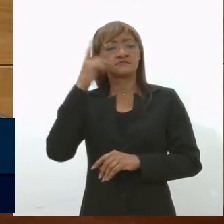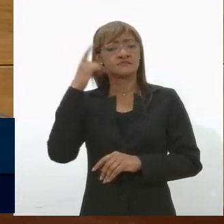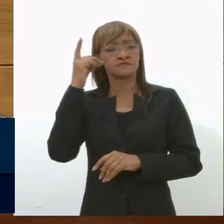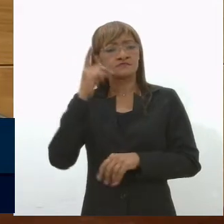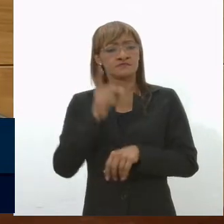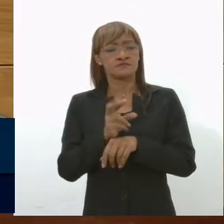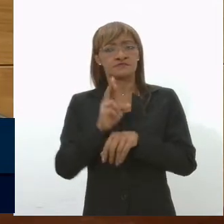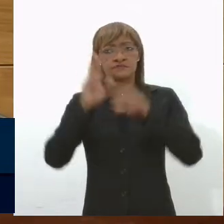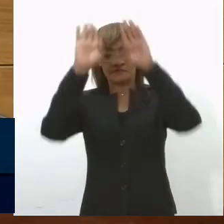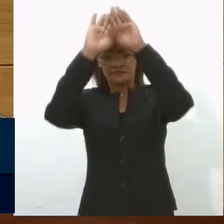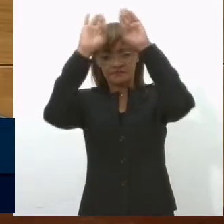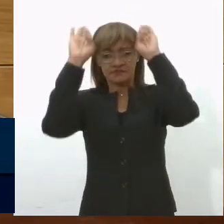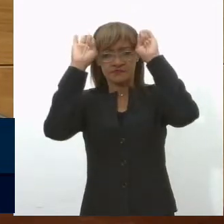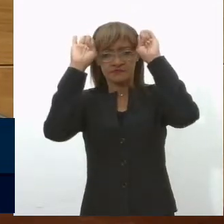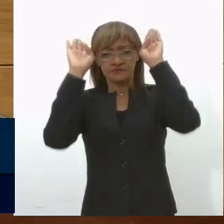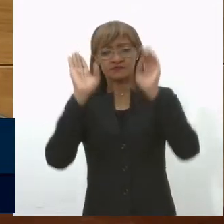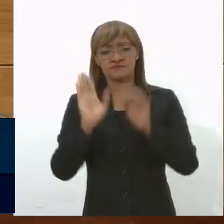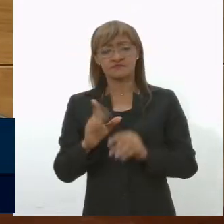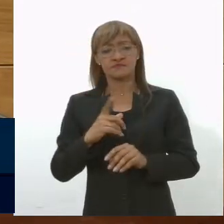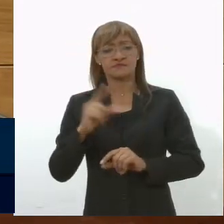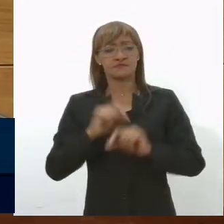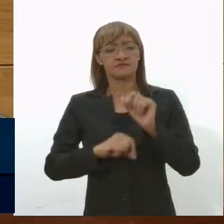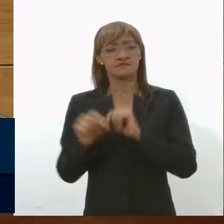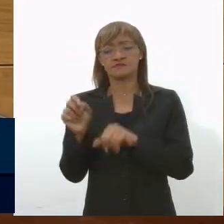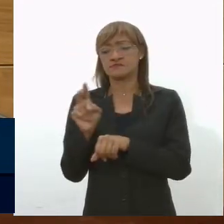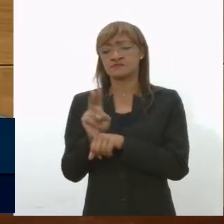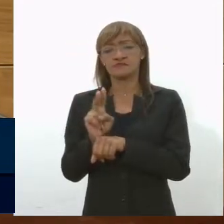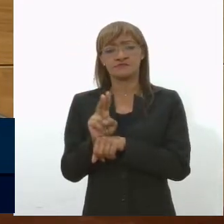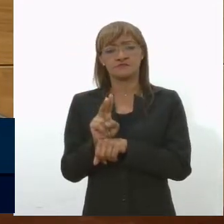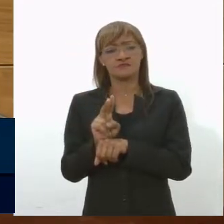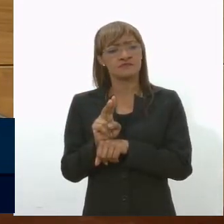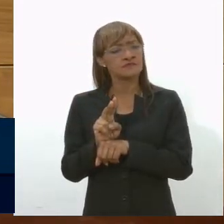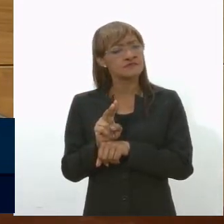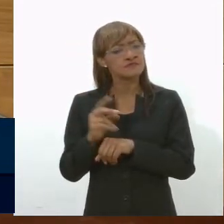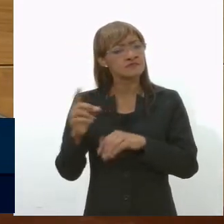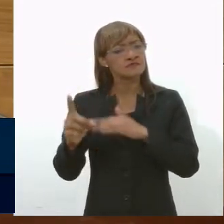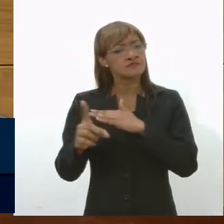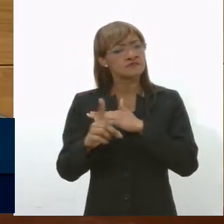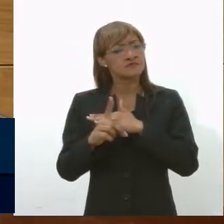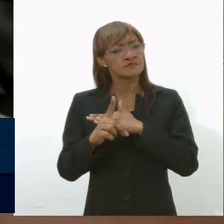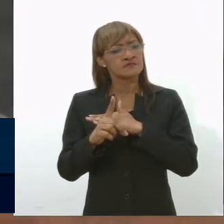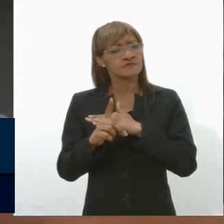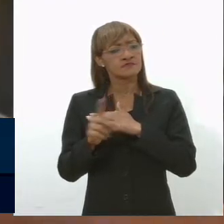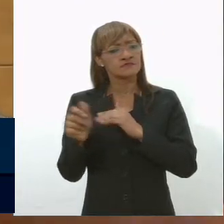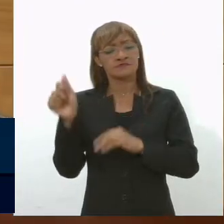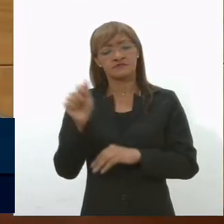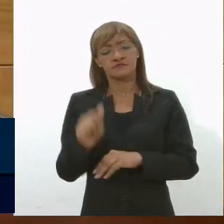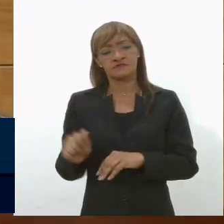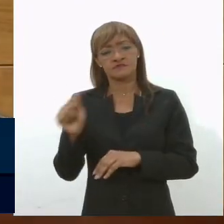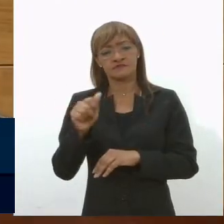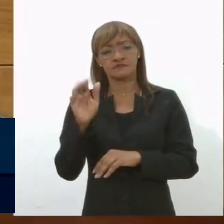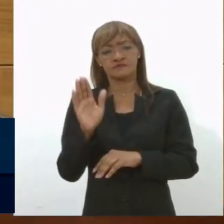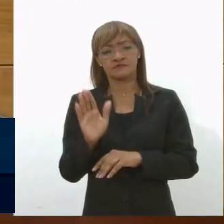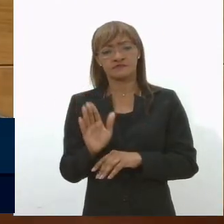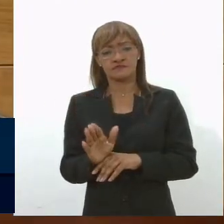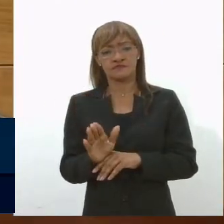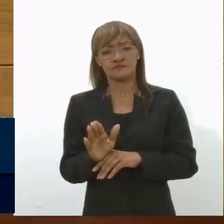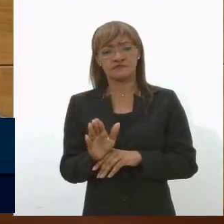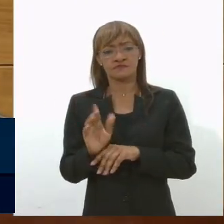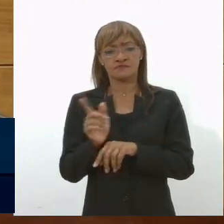Samuel, dispõe sobre a proteção ao consumidor filiado a associações cooperativas de autogestão de planos